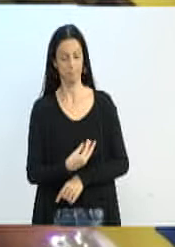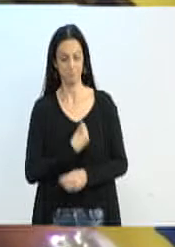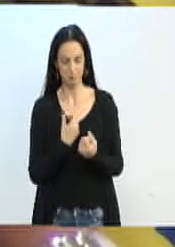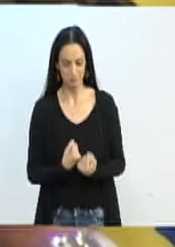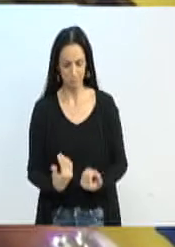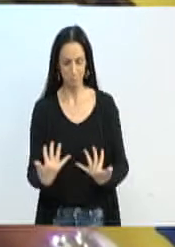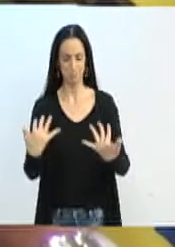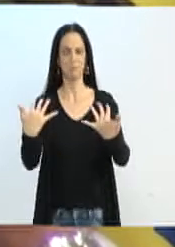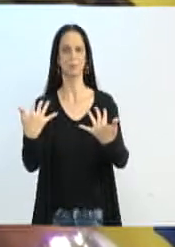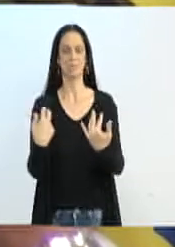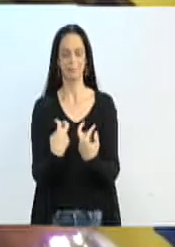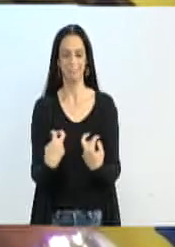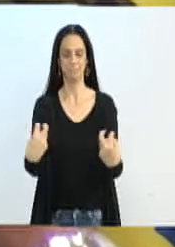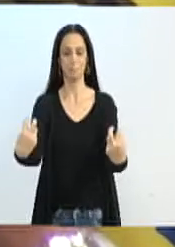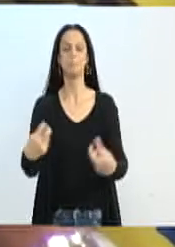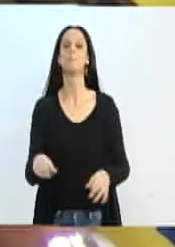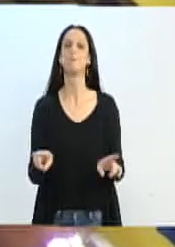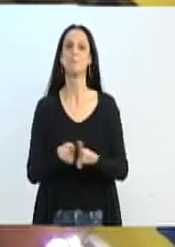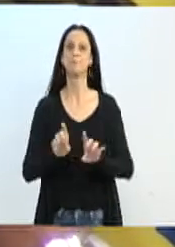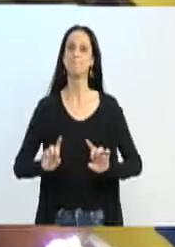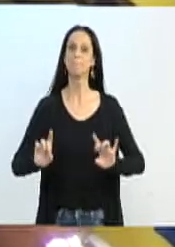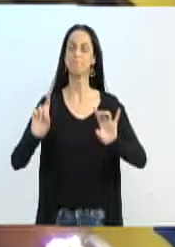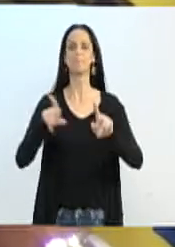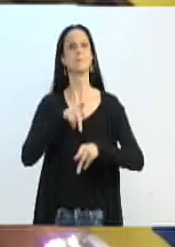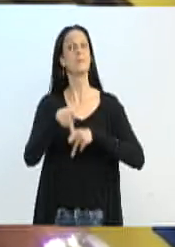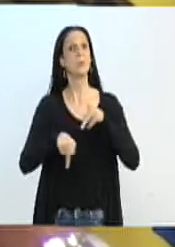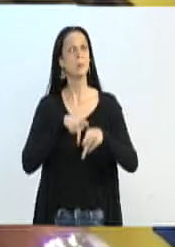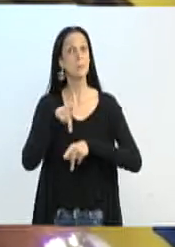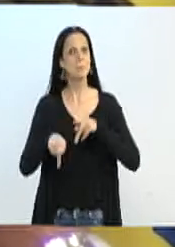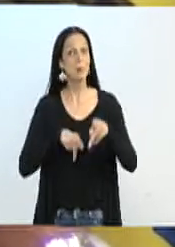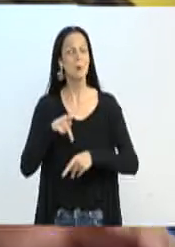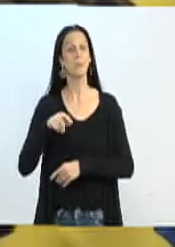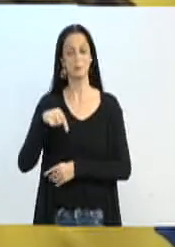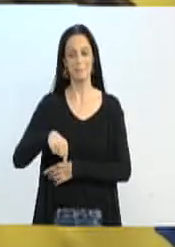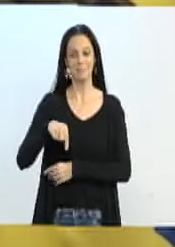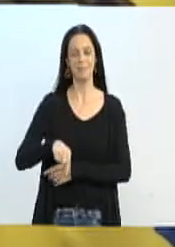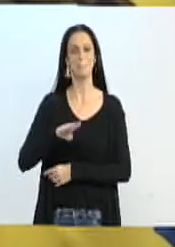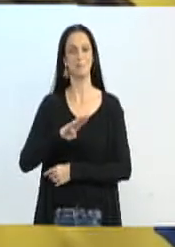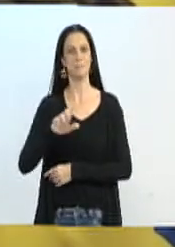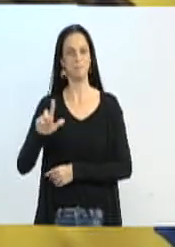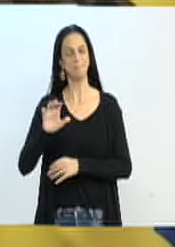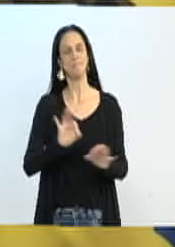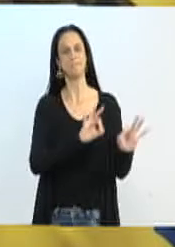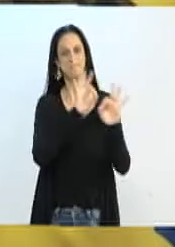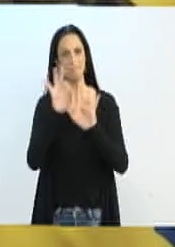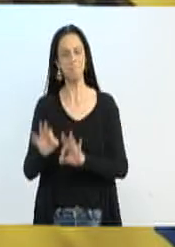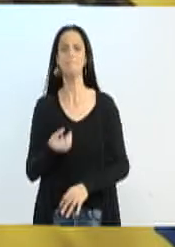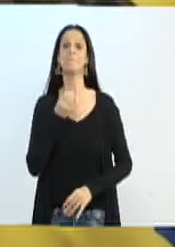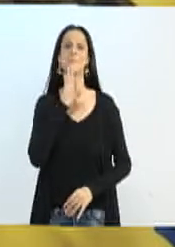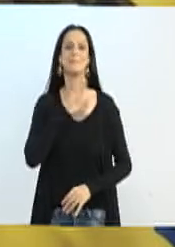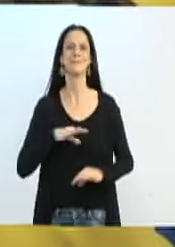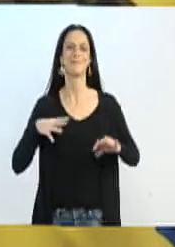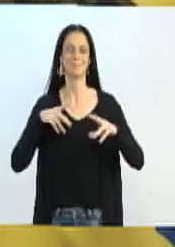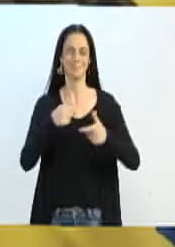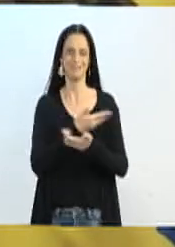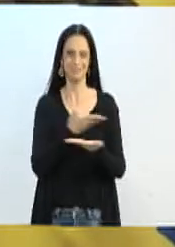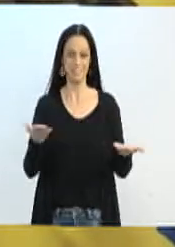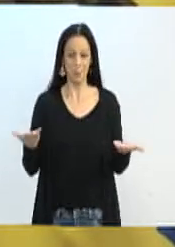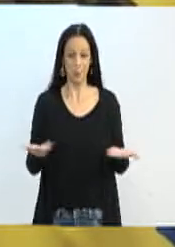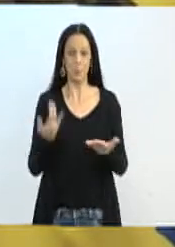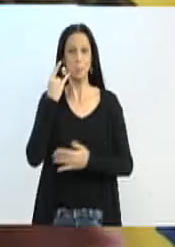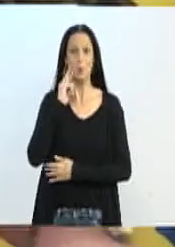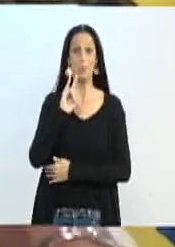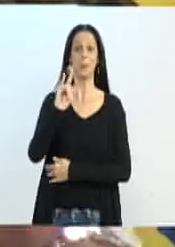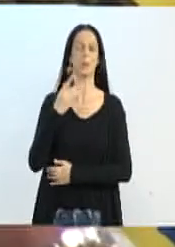no auditório E especialmente a população da nossa cidade de Blumenau uma boa tarde a todos nesse último pronunciamento